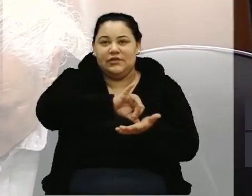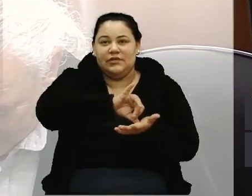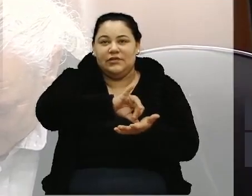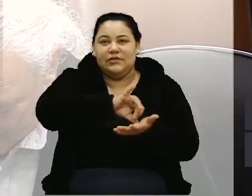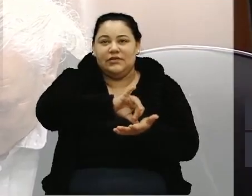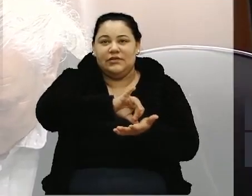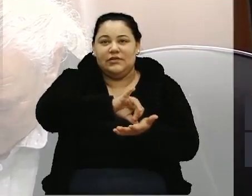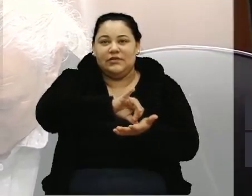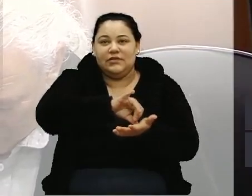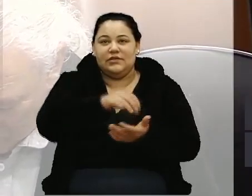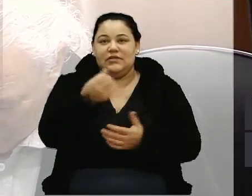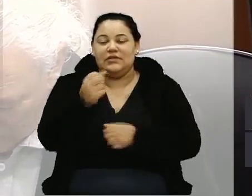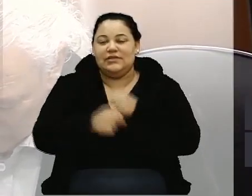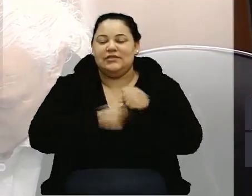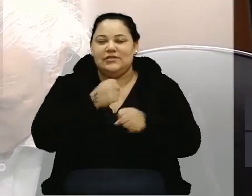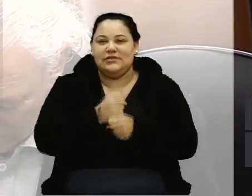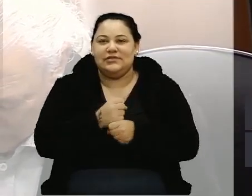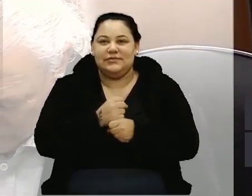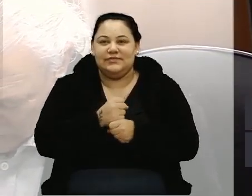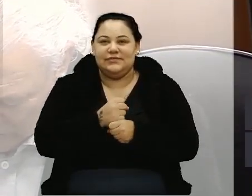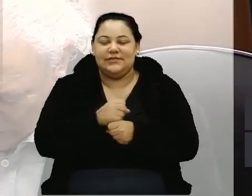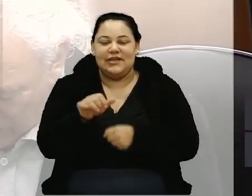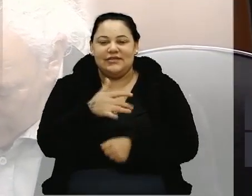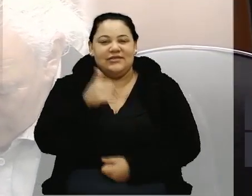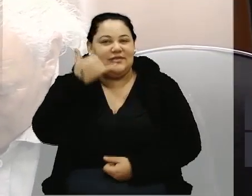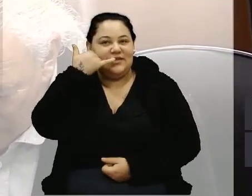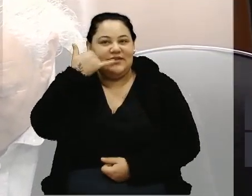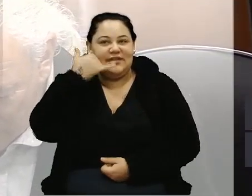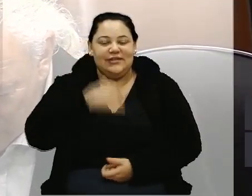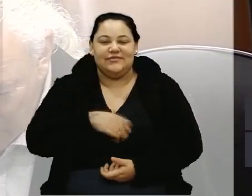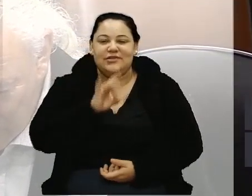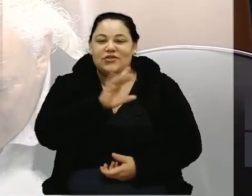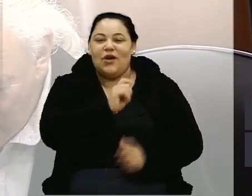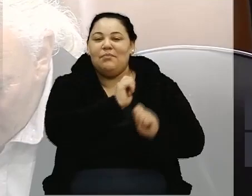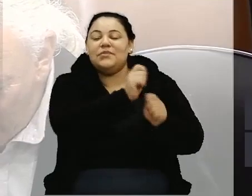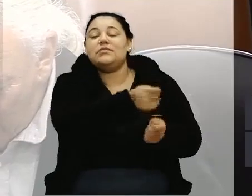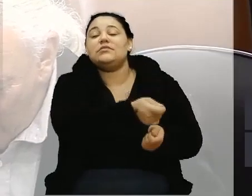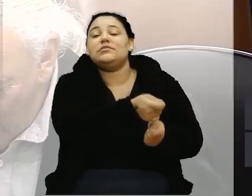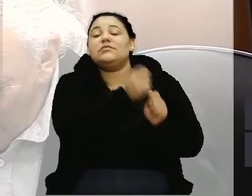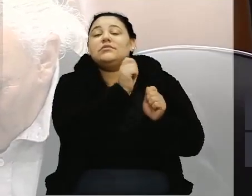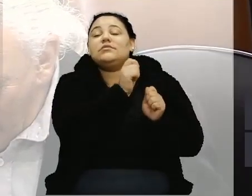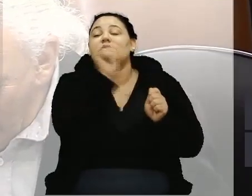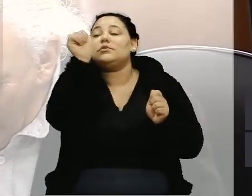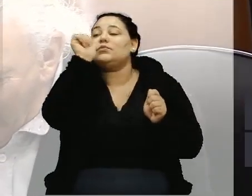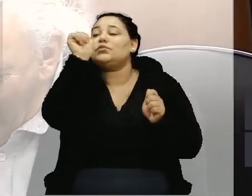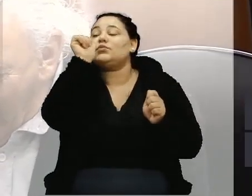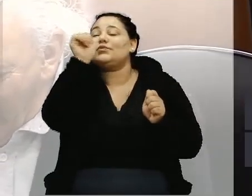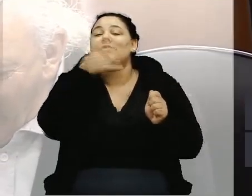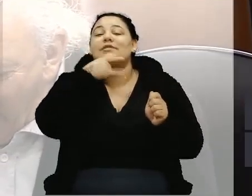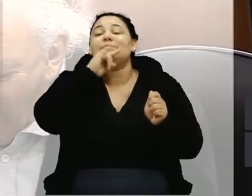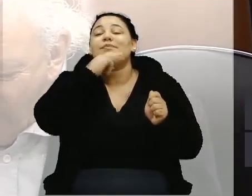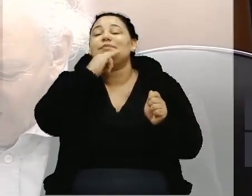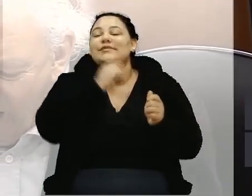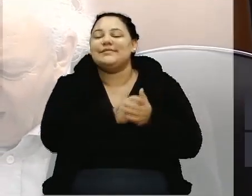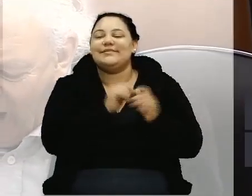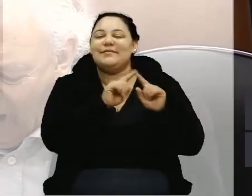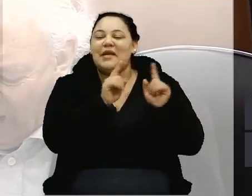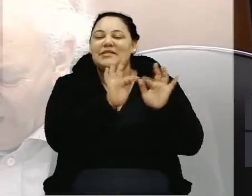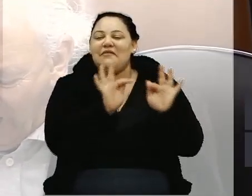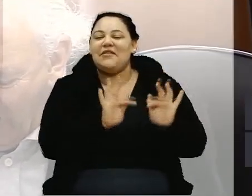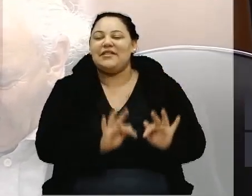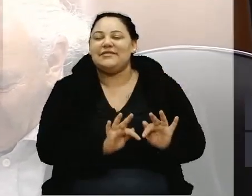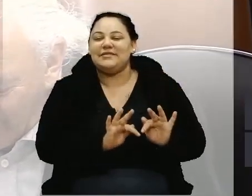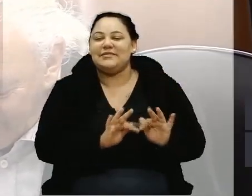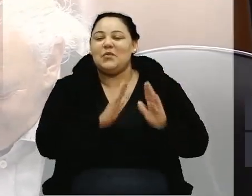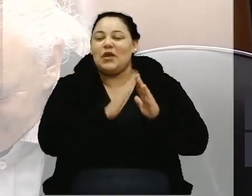Maciel. Está lá em Praia Grande, volta e meia eu ligo para ele, está só pescando e tomando sua pinga. Mas está feliz da vida. E